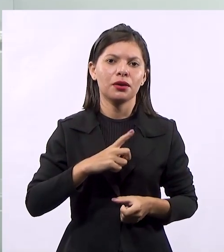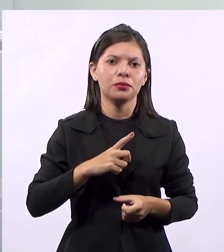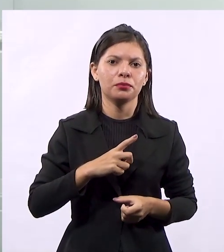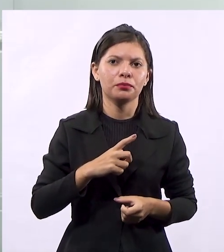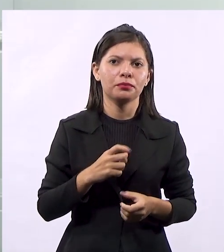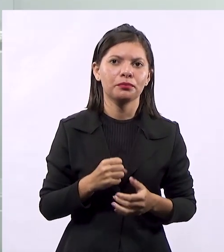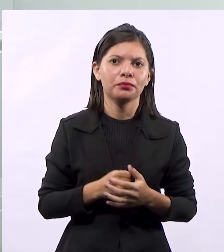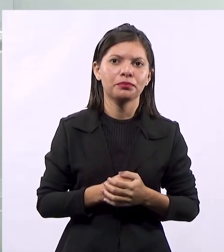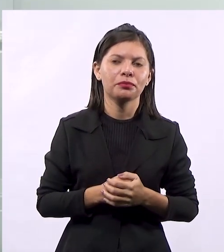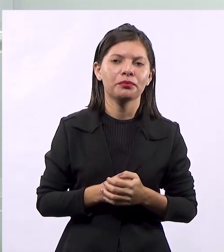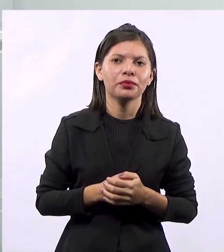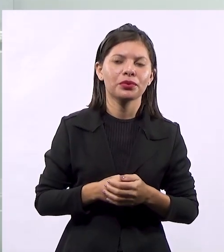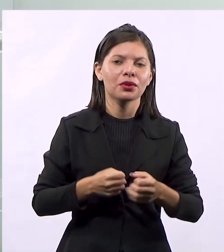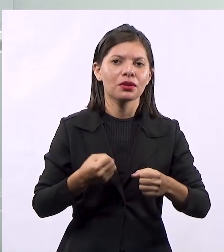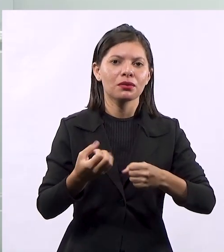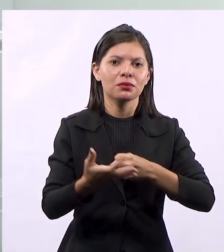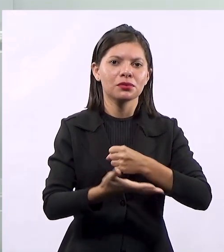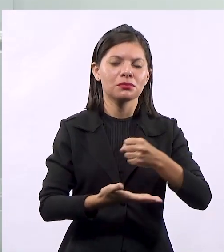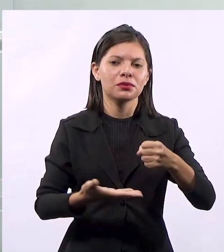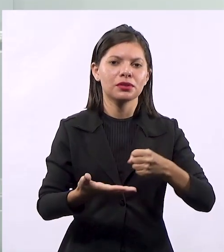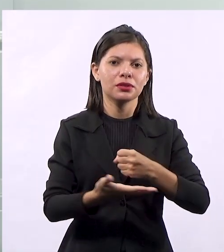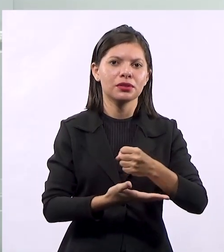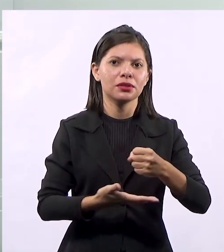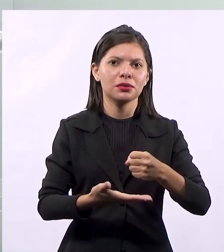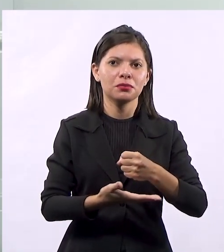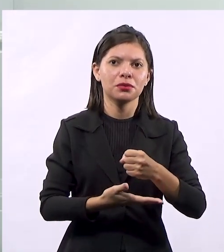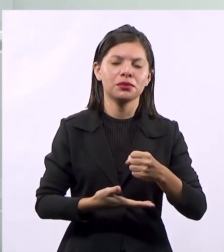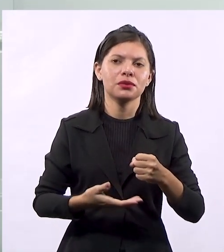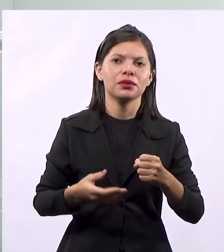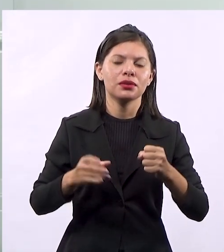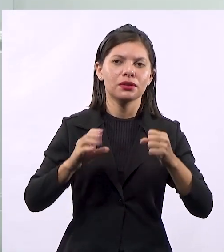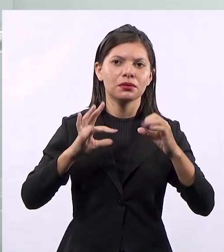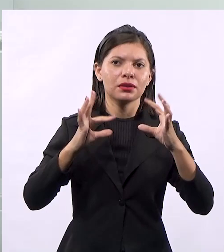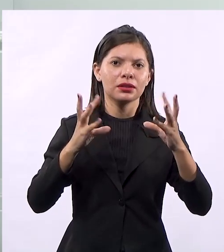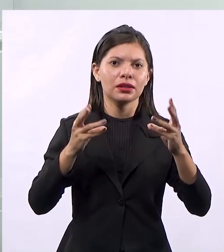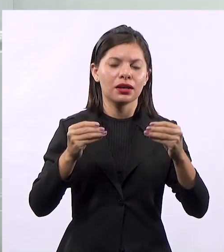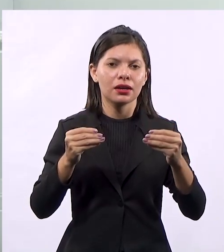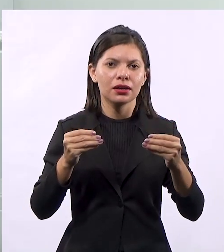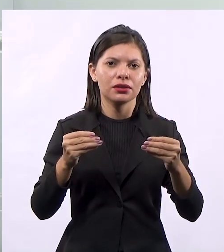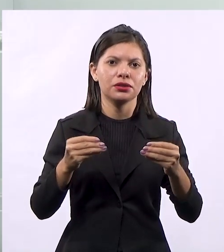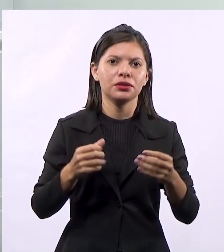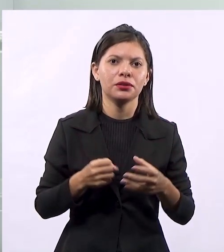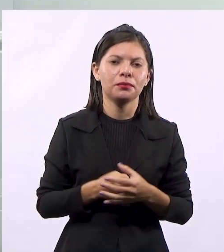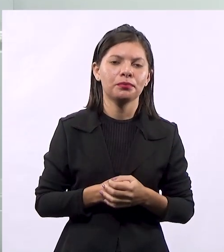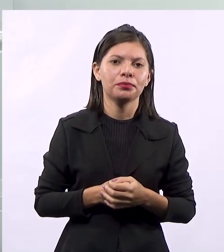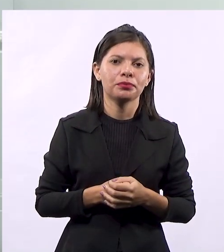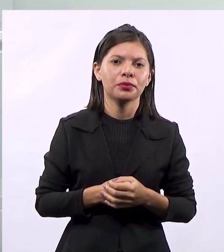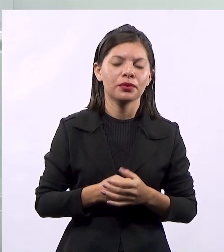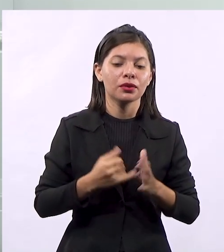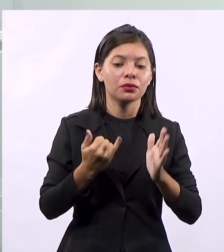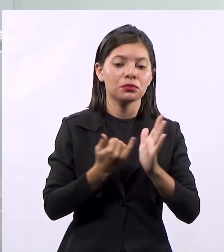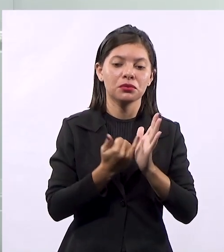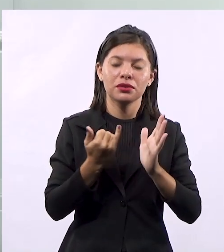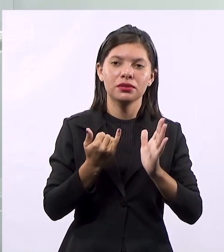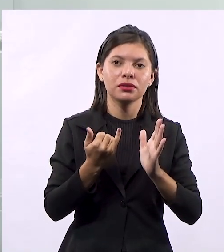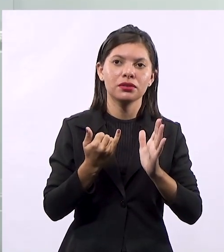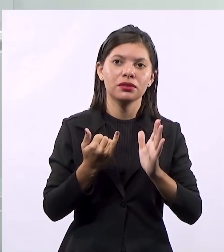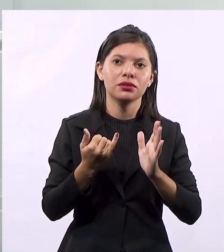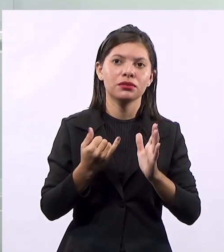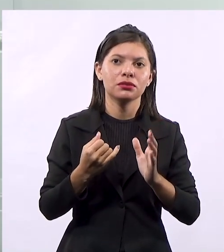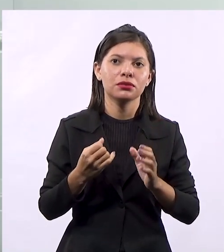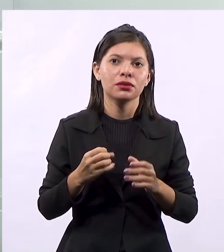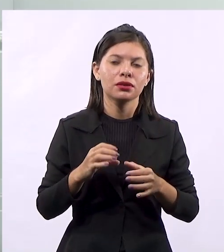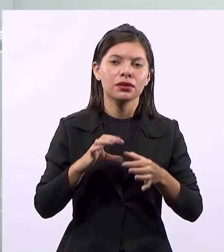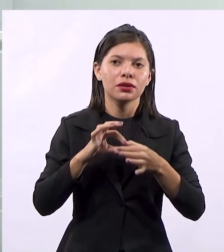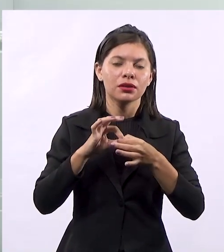boa qualidade, esse vestido é de boa qualidade, essa educação é de boa qualidade. A princípio, os